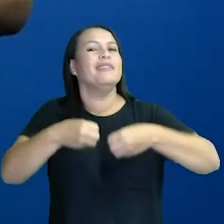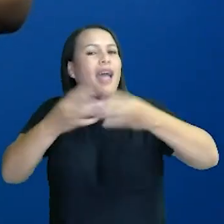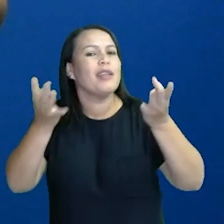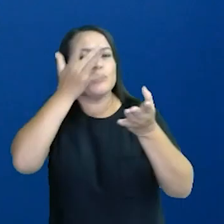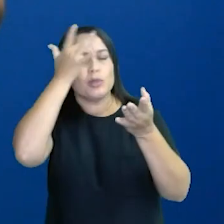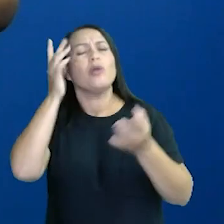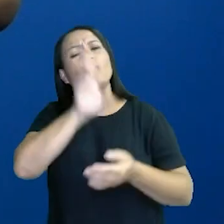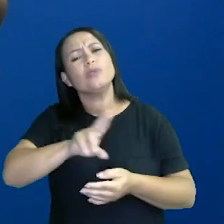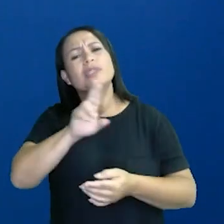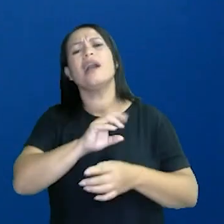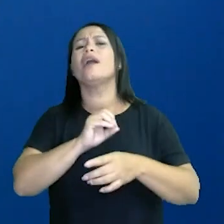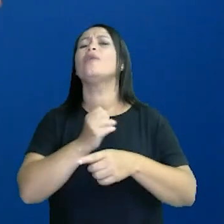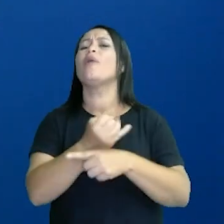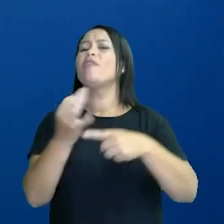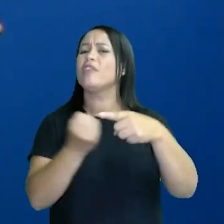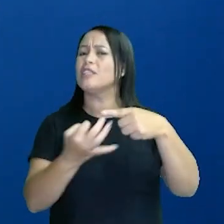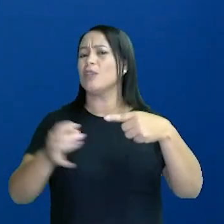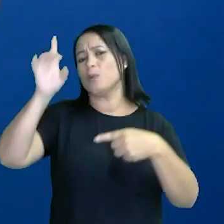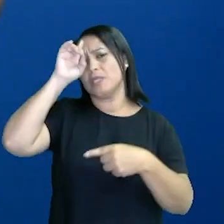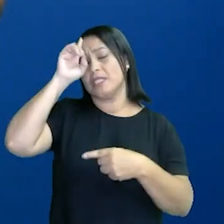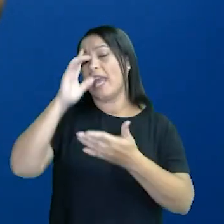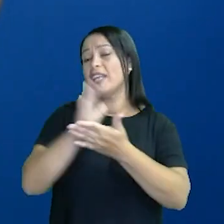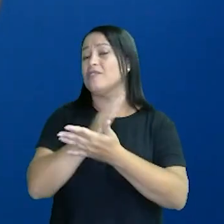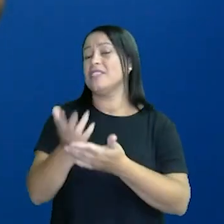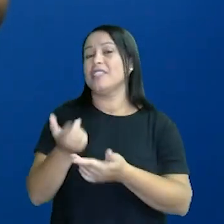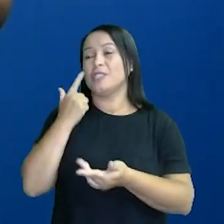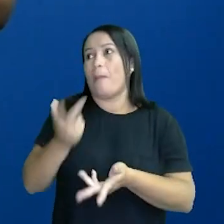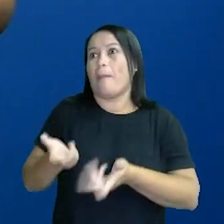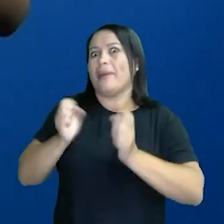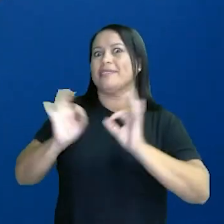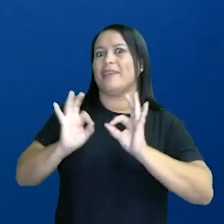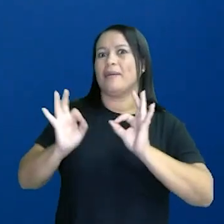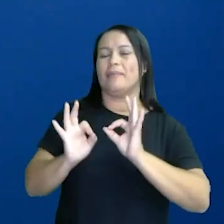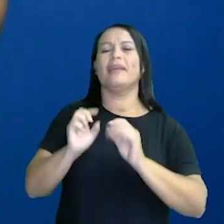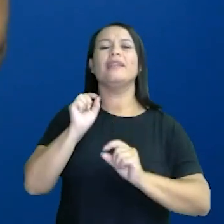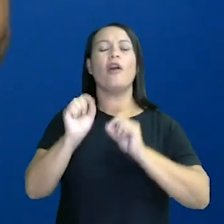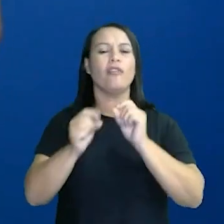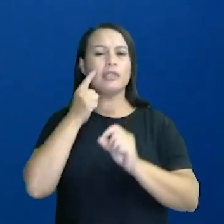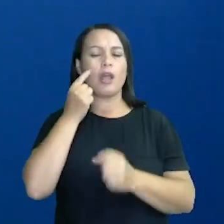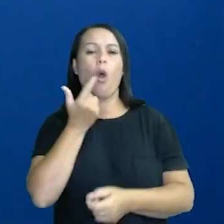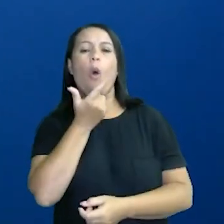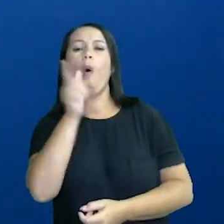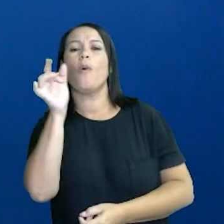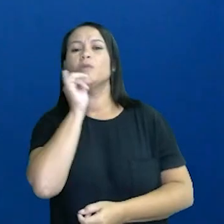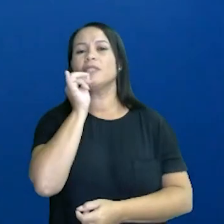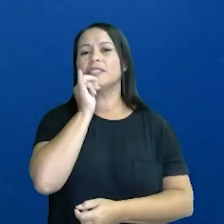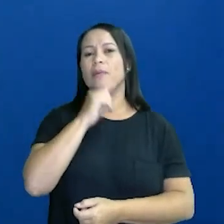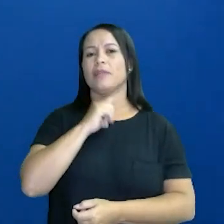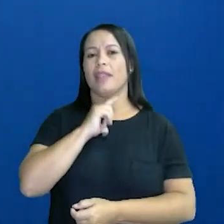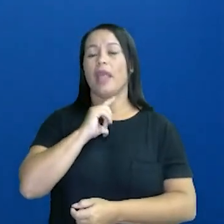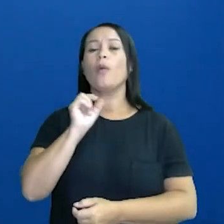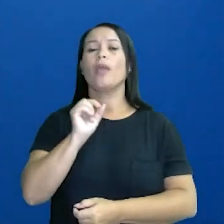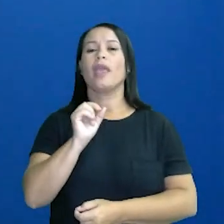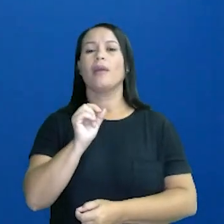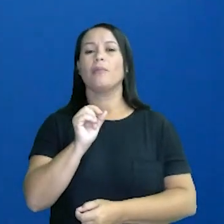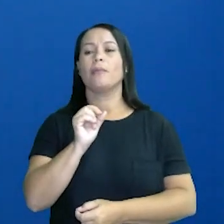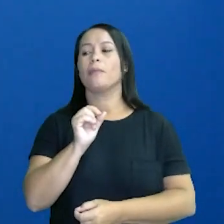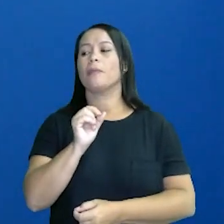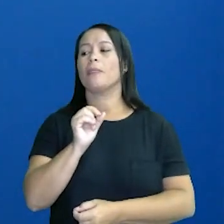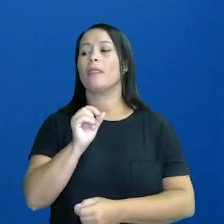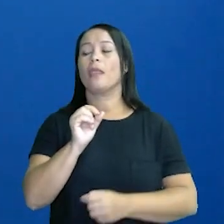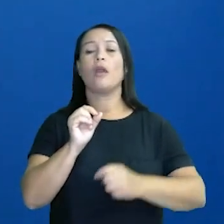fração no nosso dia a dia e muitas vezes a gente nem se dá conta, tá? Olha, outro exemplo aqui, eu tenho um conjunto de triângulos,